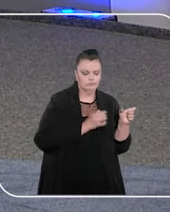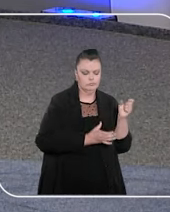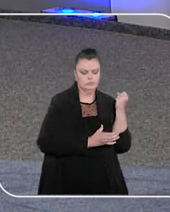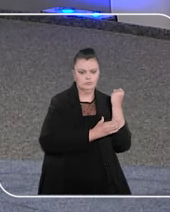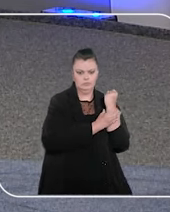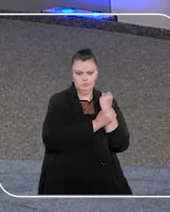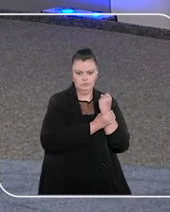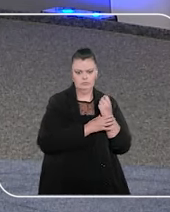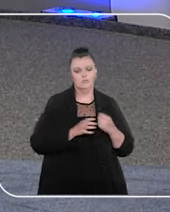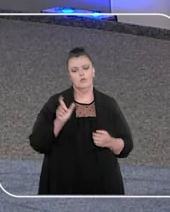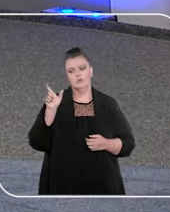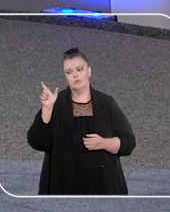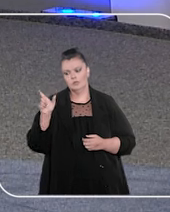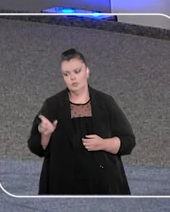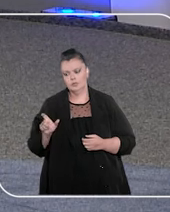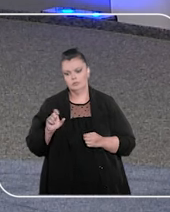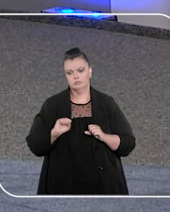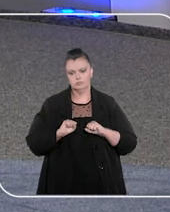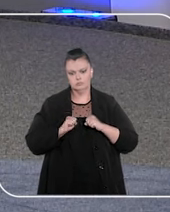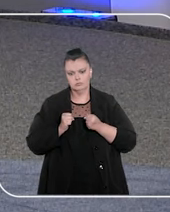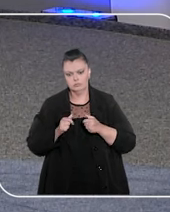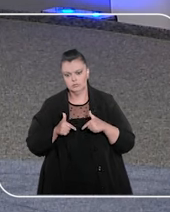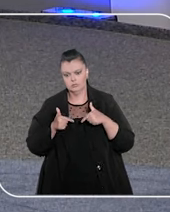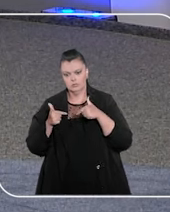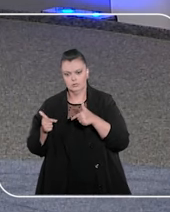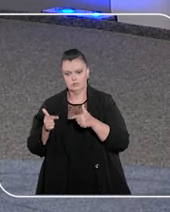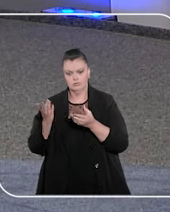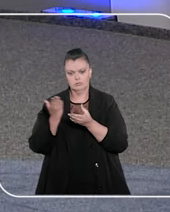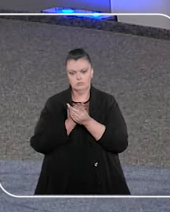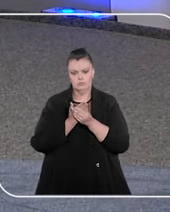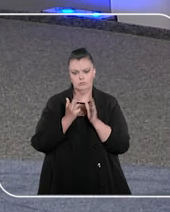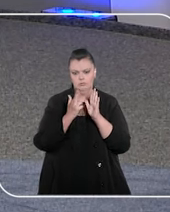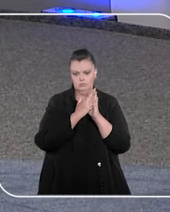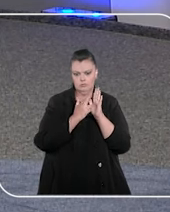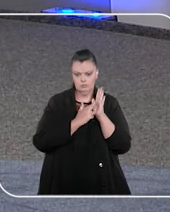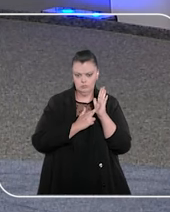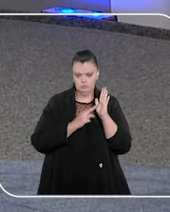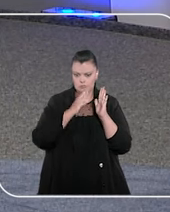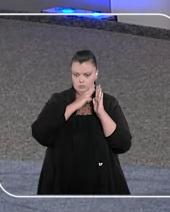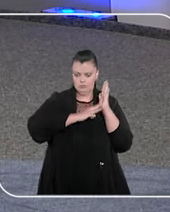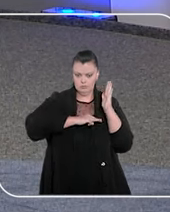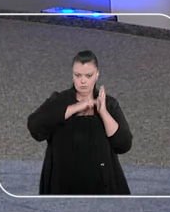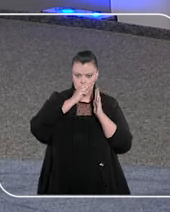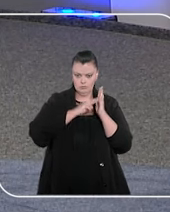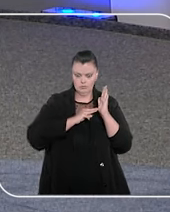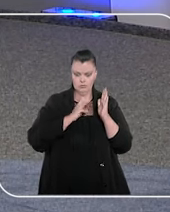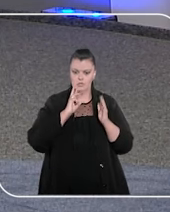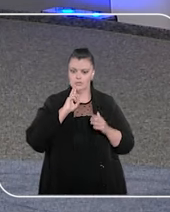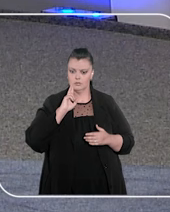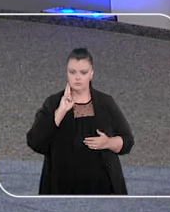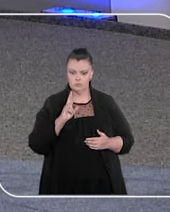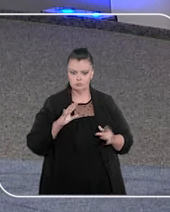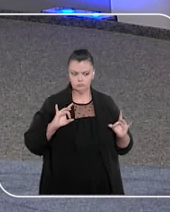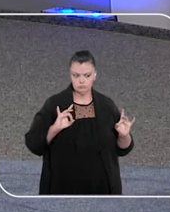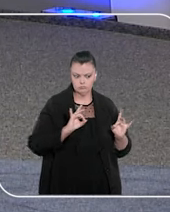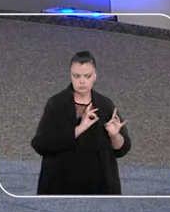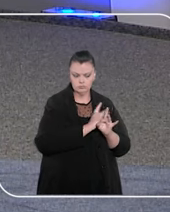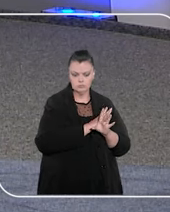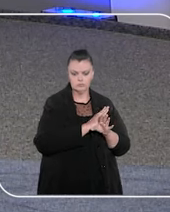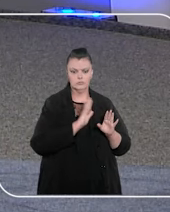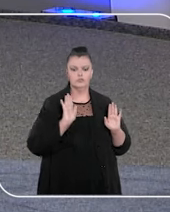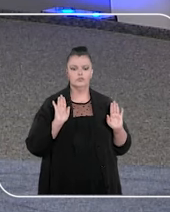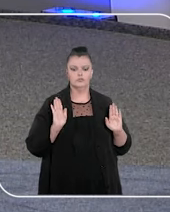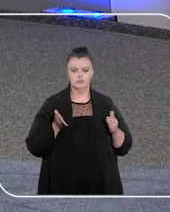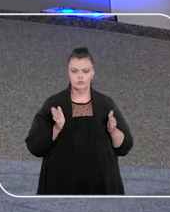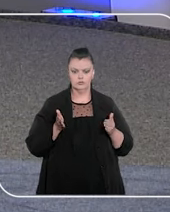outro, enfrentar a sobrecarga processual, que são os métodos alternativos de solução de conflitos. A gente já trouxe aqui no programa a questão